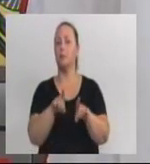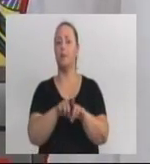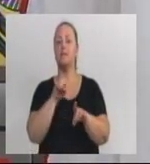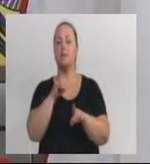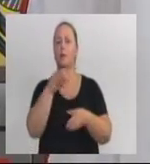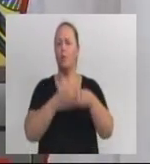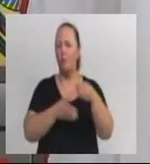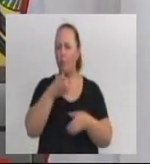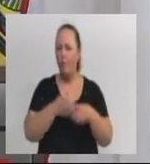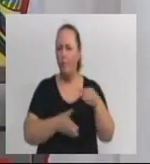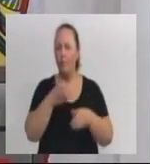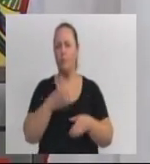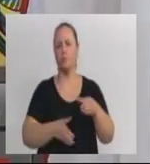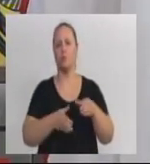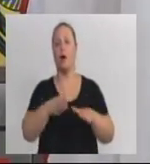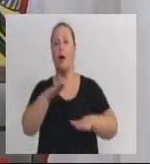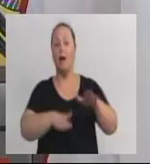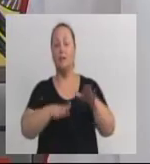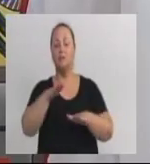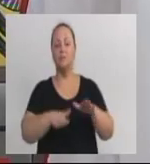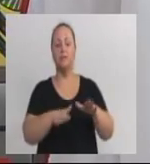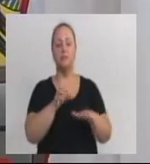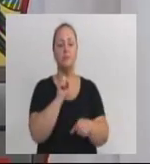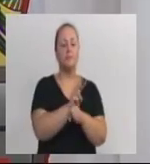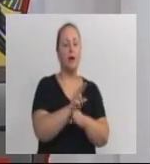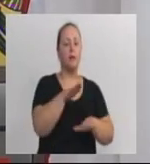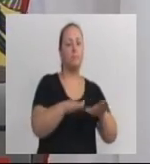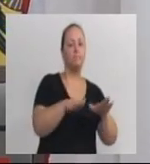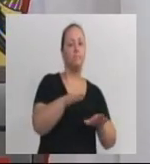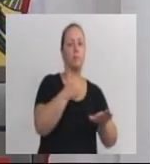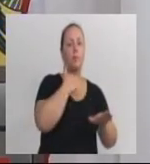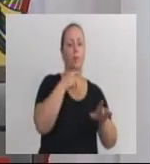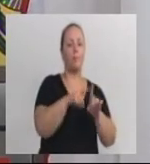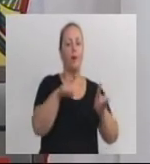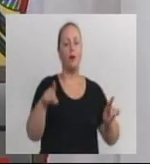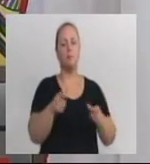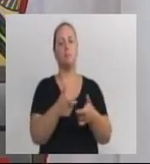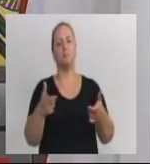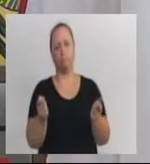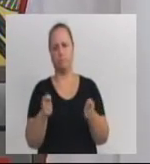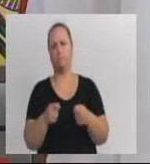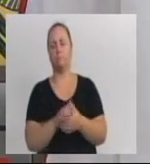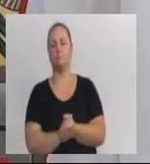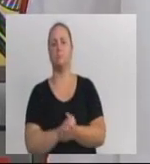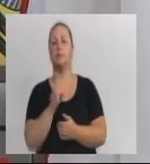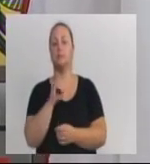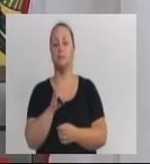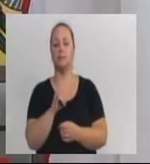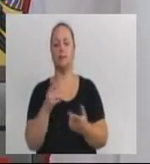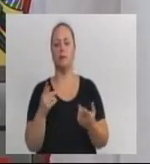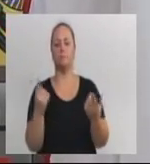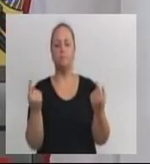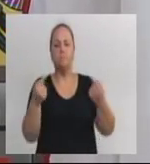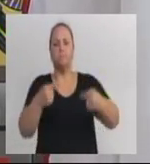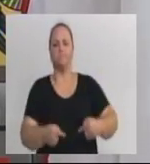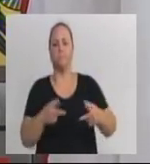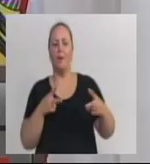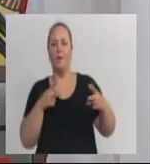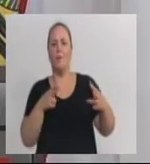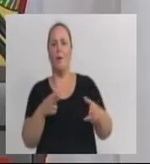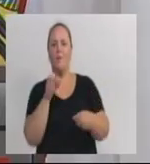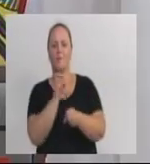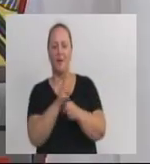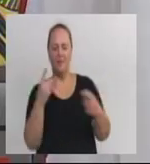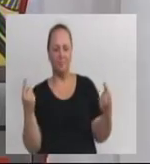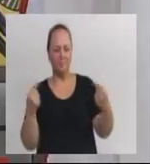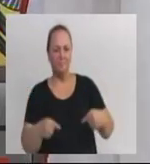a natureza do cargo o exigir. Parágrafo único. O primeiro critério de desempate em concurso público será a idade, dando-se